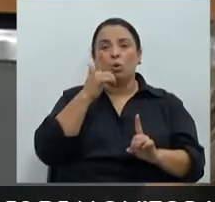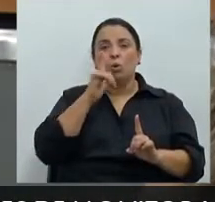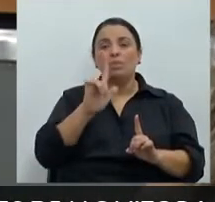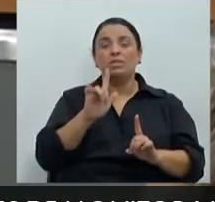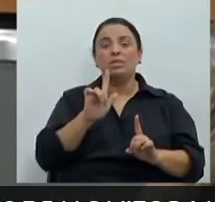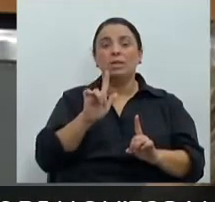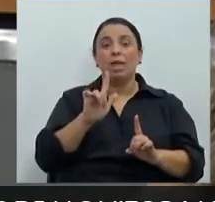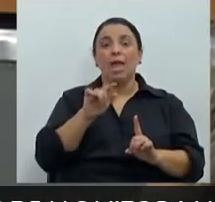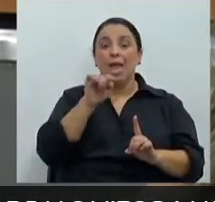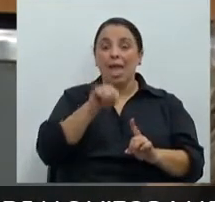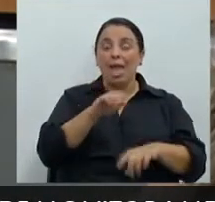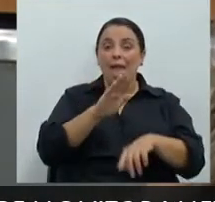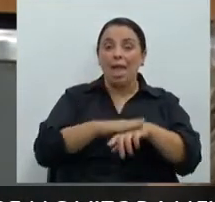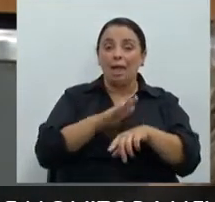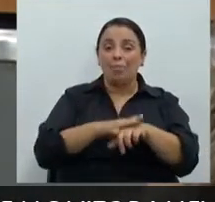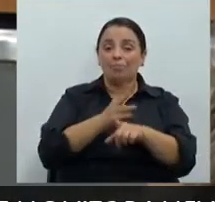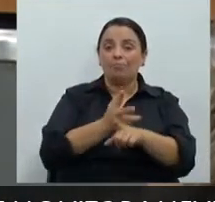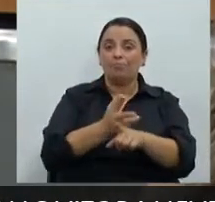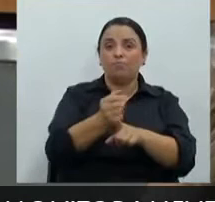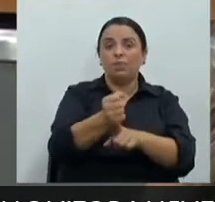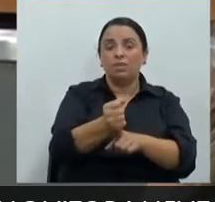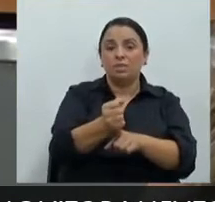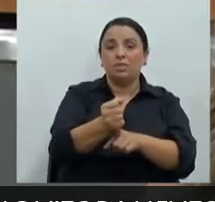seu espaço no mercado de trabalho.